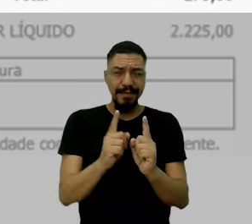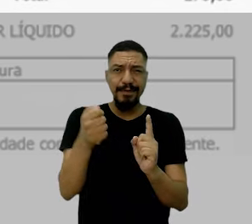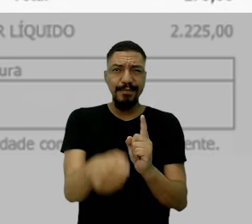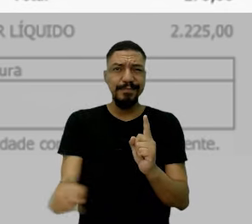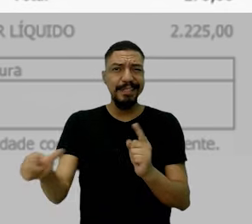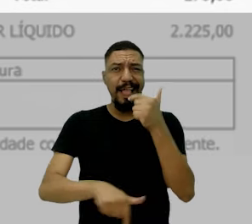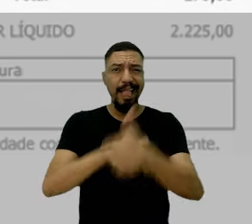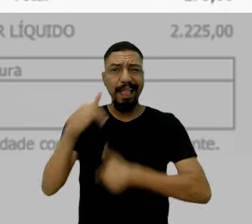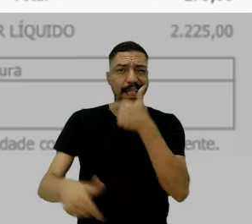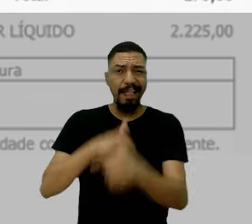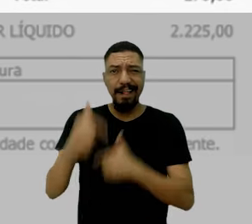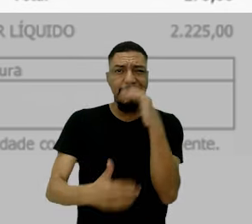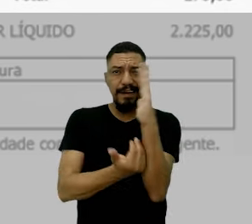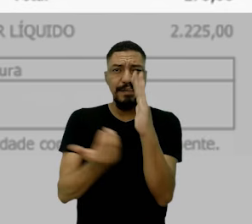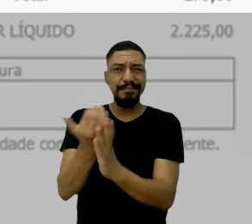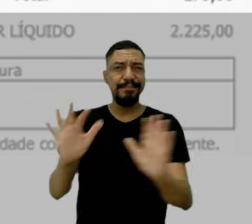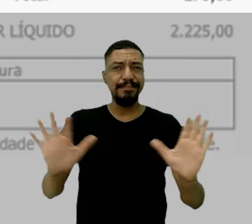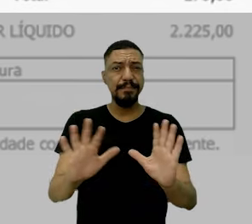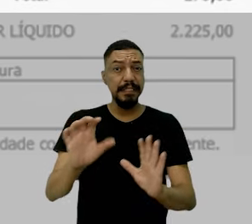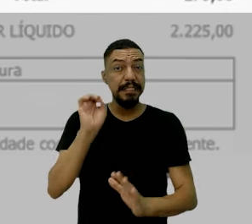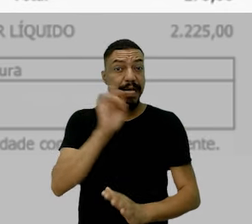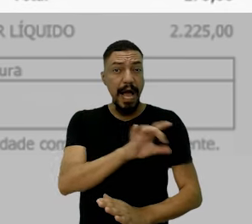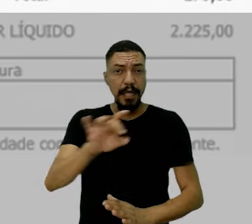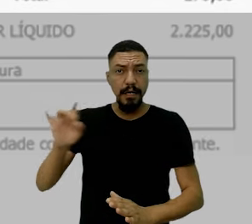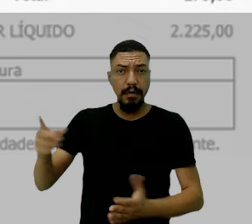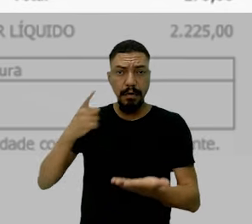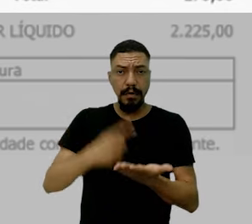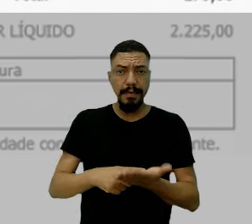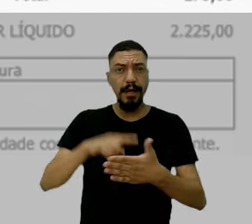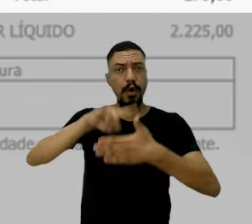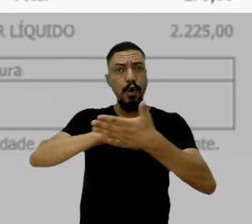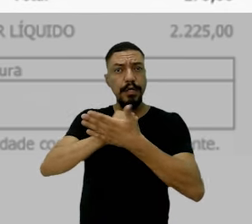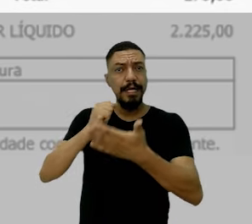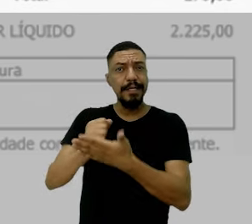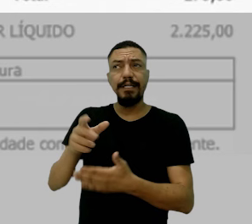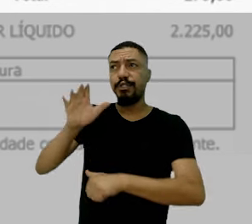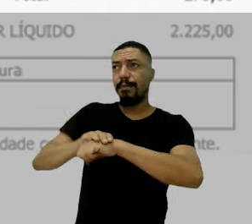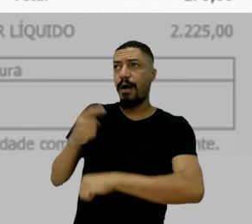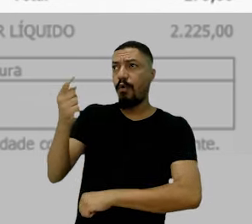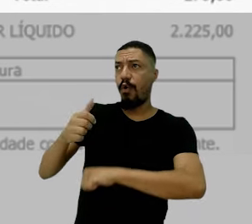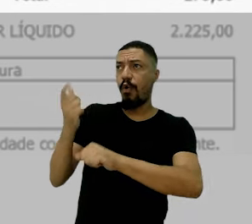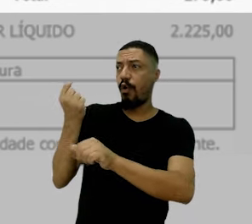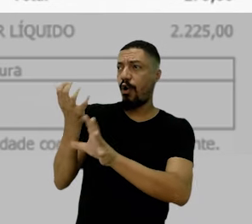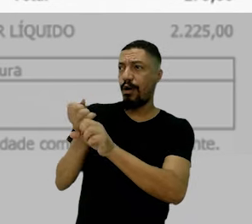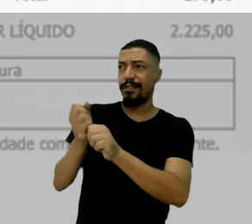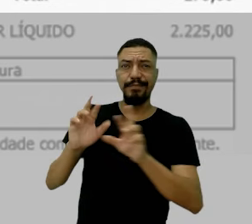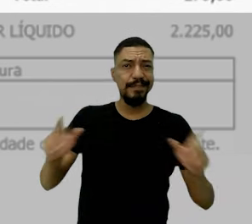projetos pequenos que não vão precisar de um montante significativo, mas se cada um de vocês for contratar